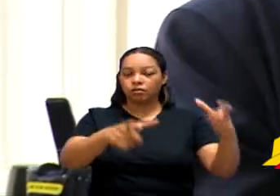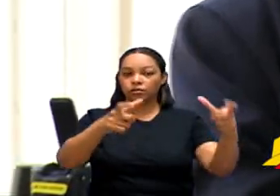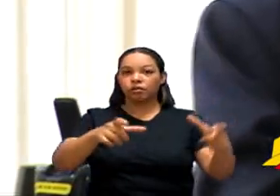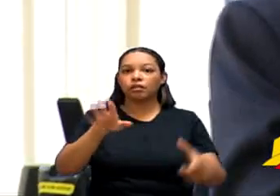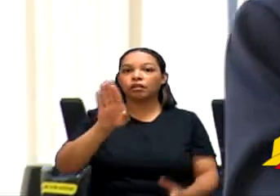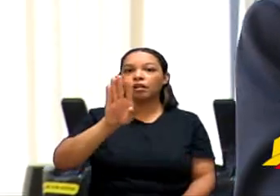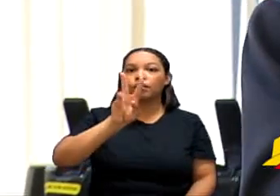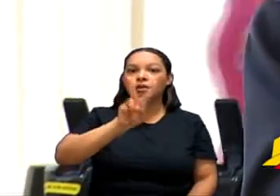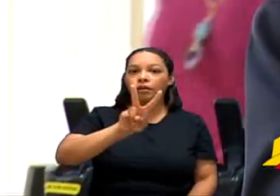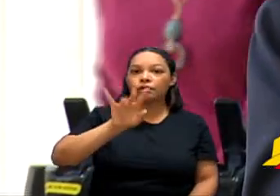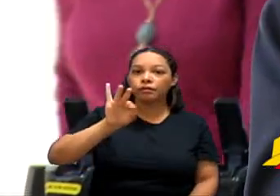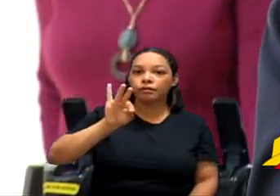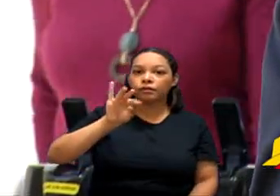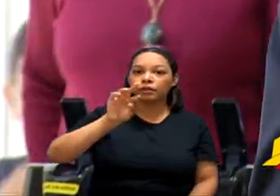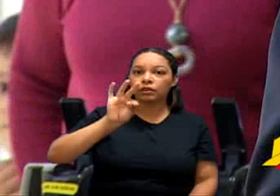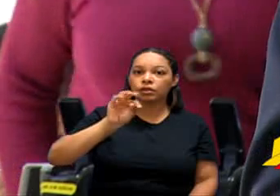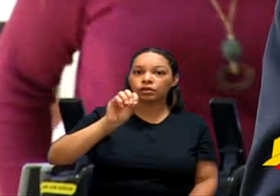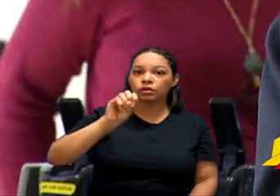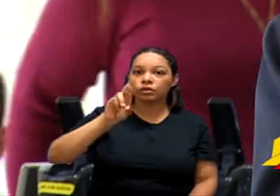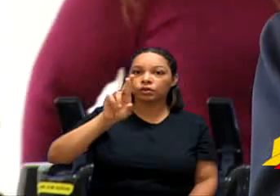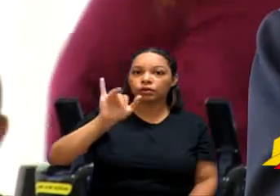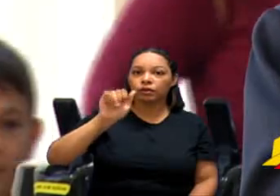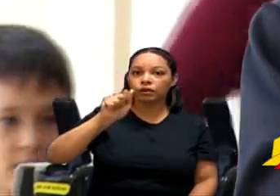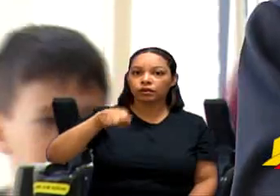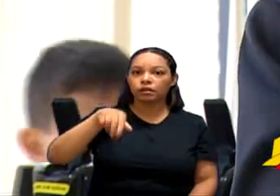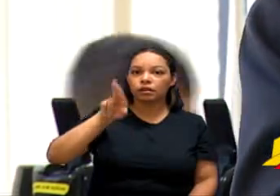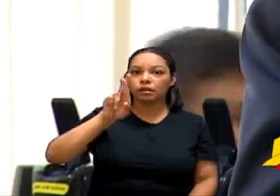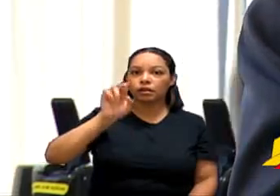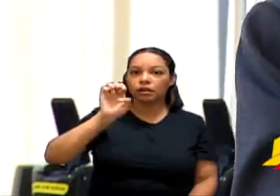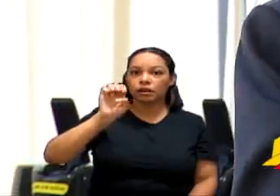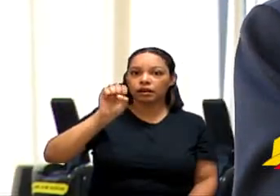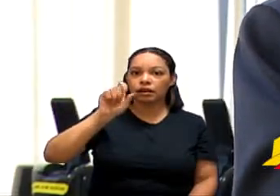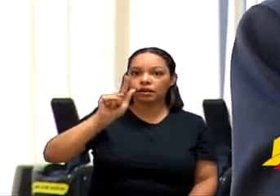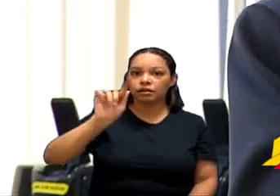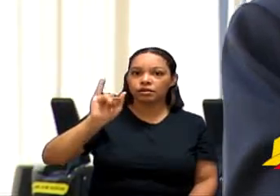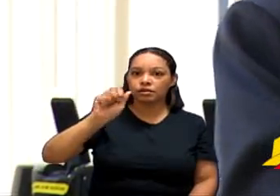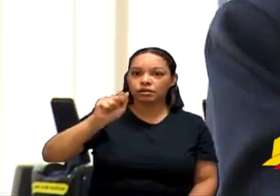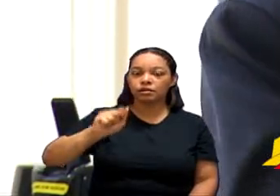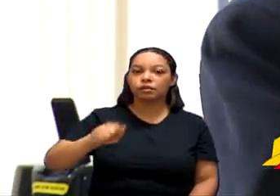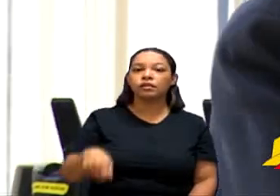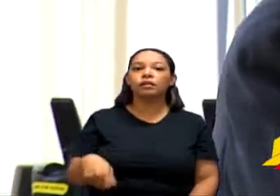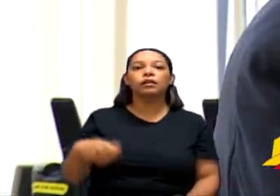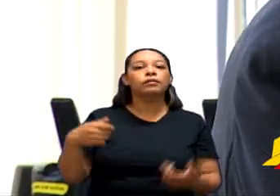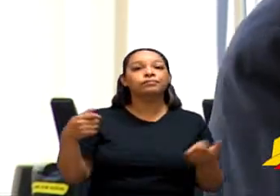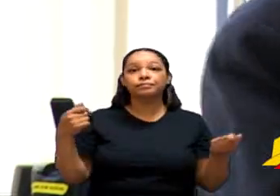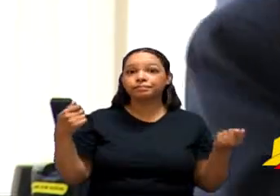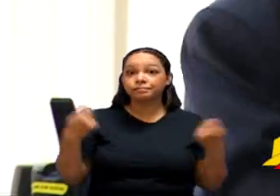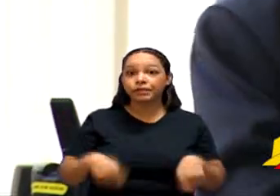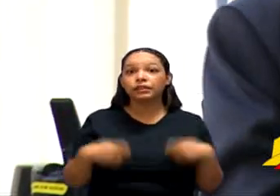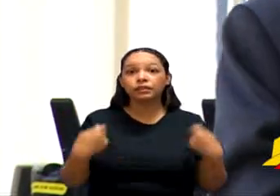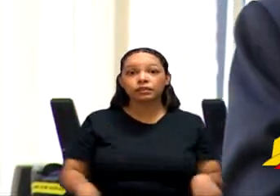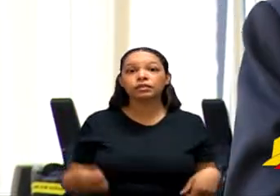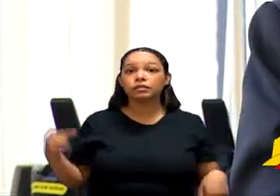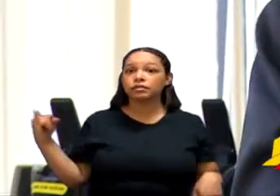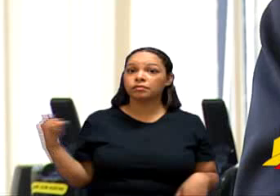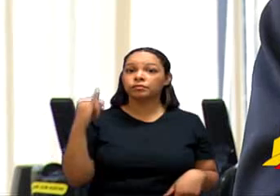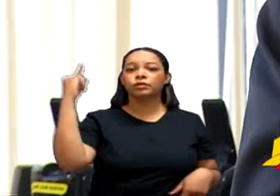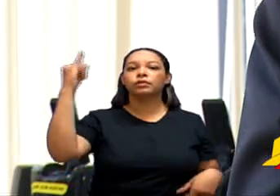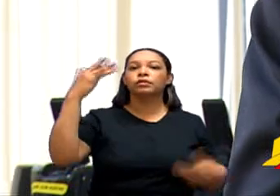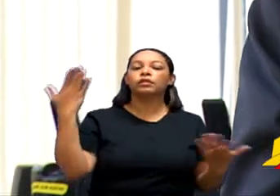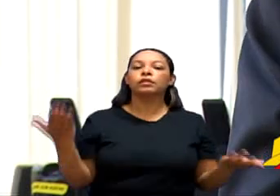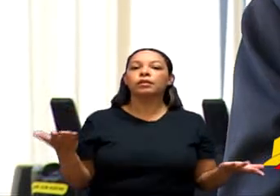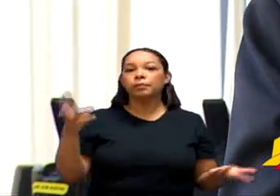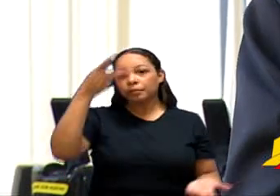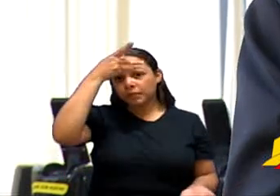uma qualidade na água. A água é o bem maior, é extremamente importante. Tem pessoas que não